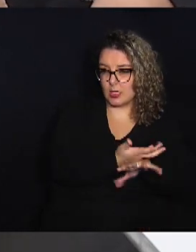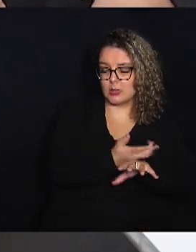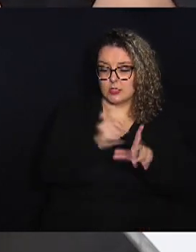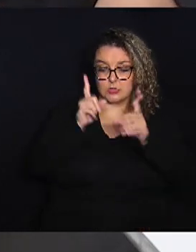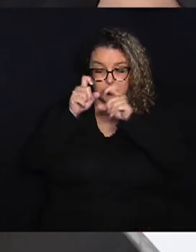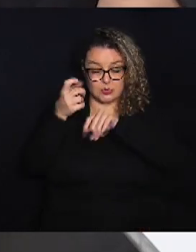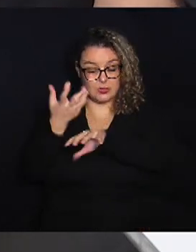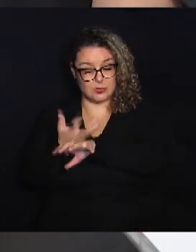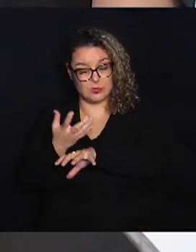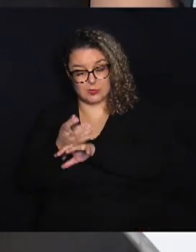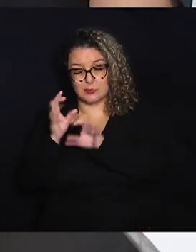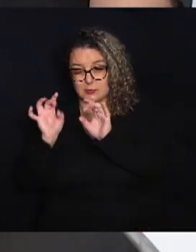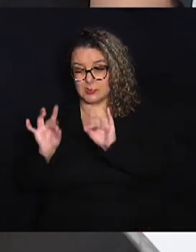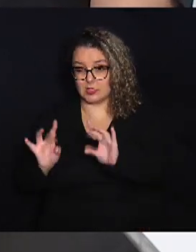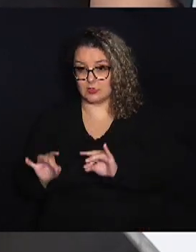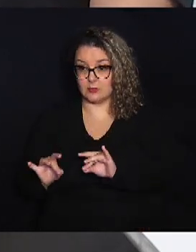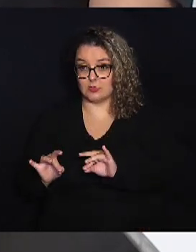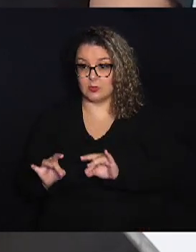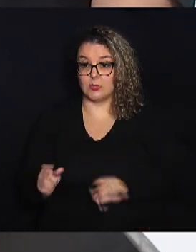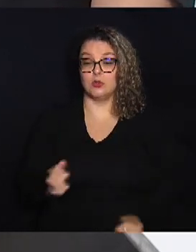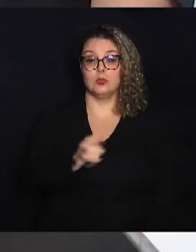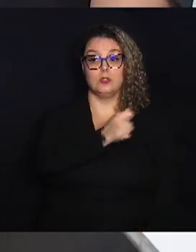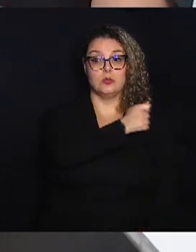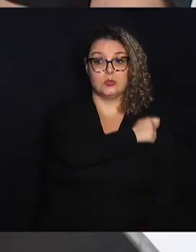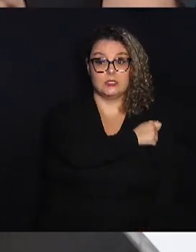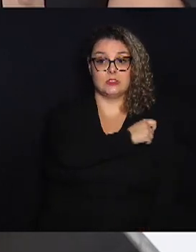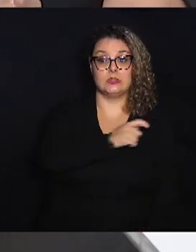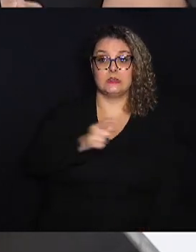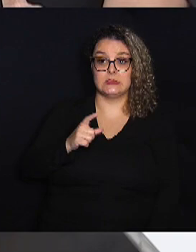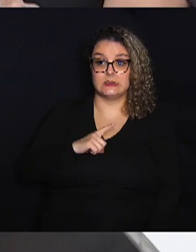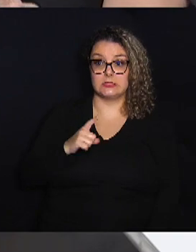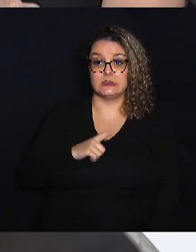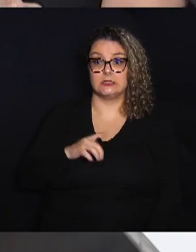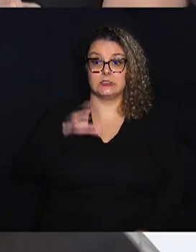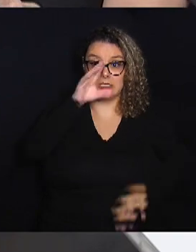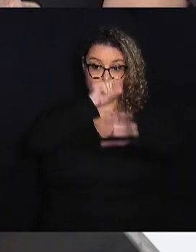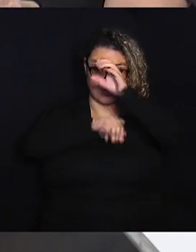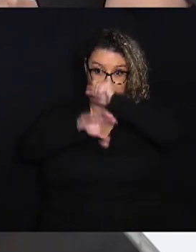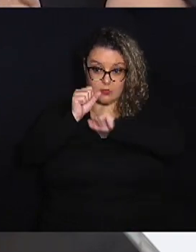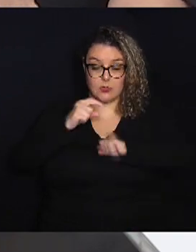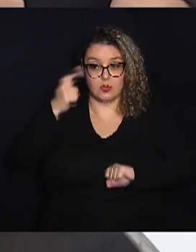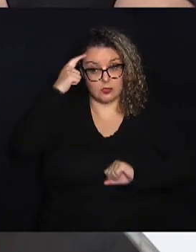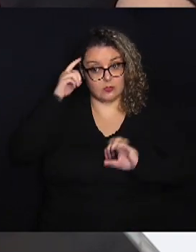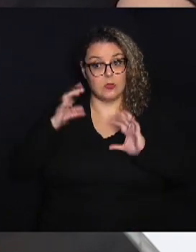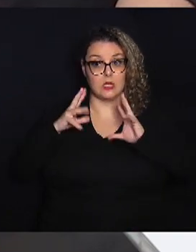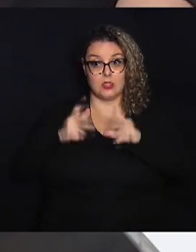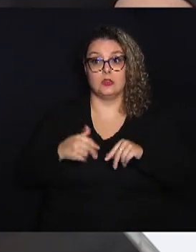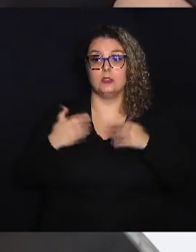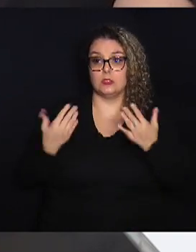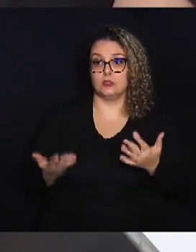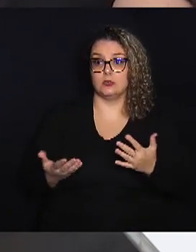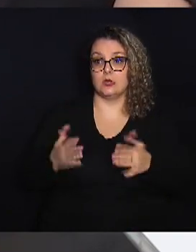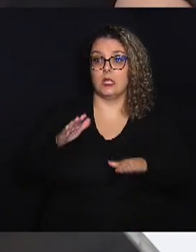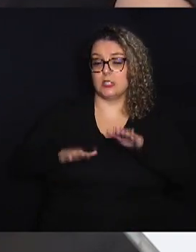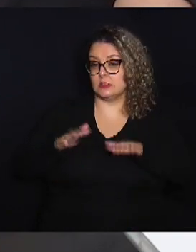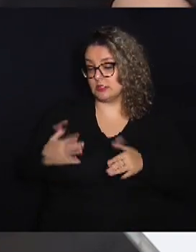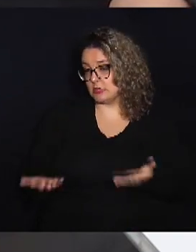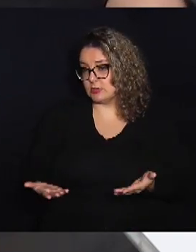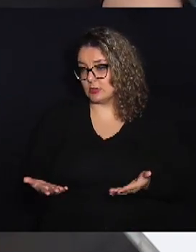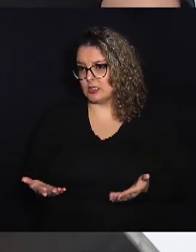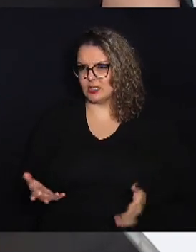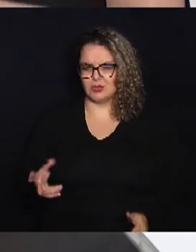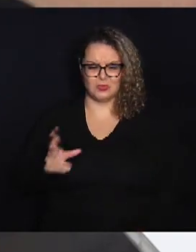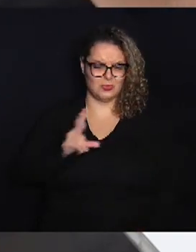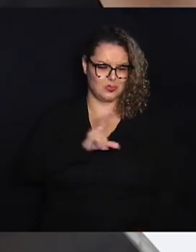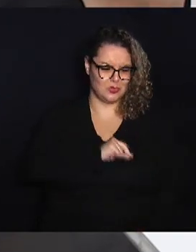disciplina específica e um aluno que de fato tem dificuldade na aprendizagem de maneira geral. Então, às vezes o aluno, nossa, chegou uma